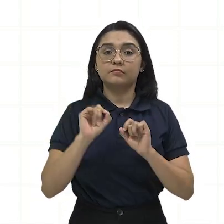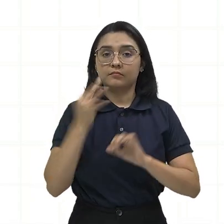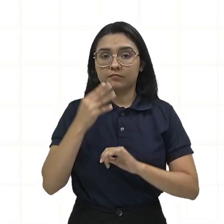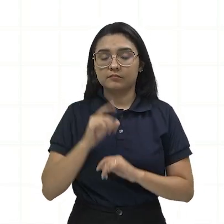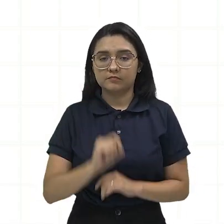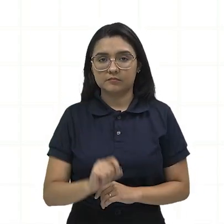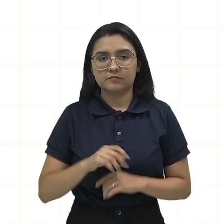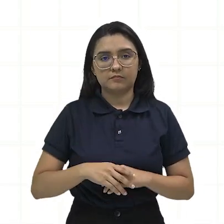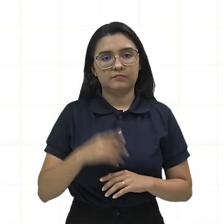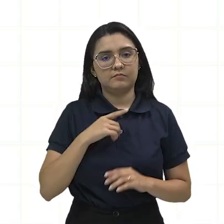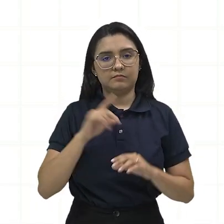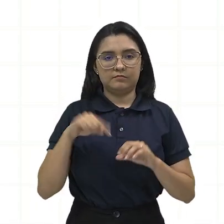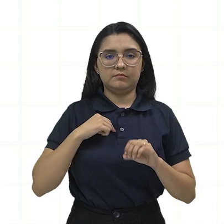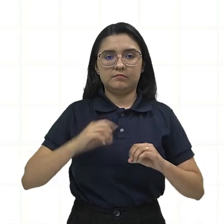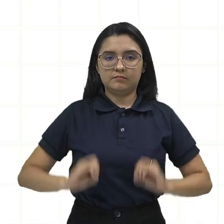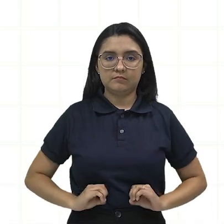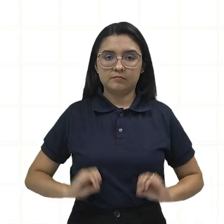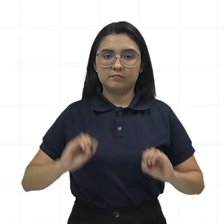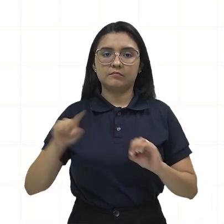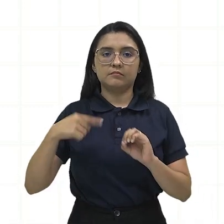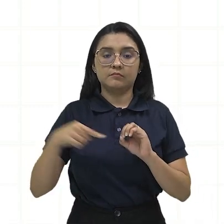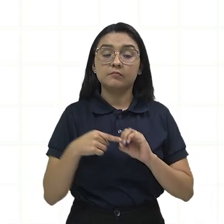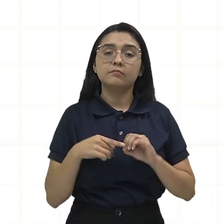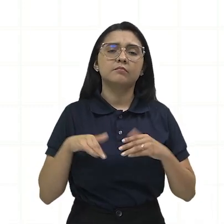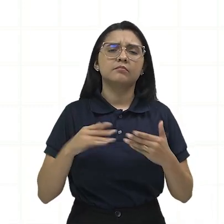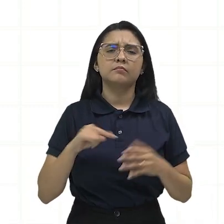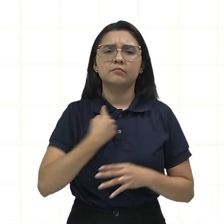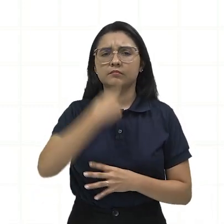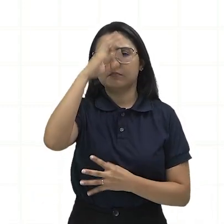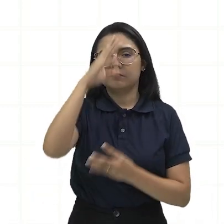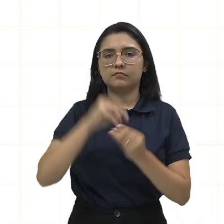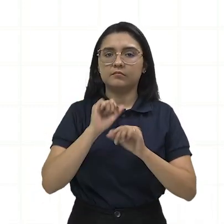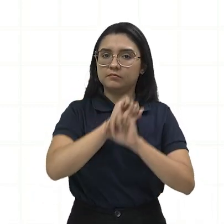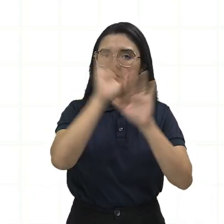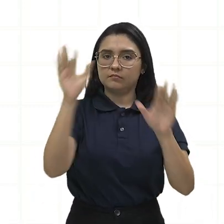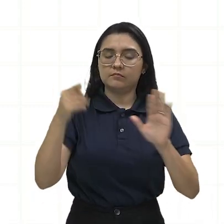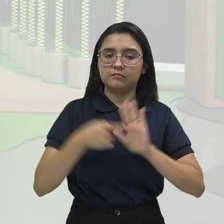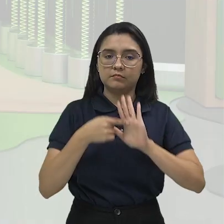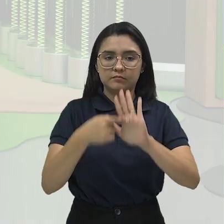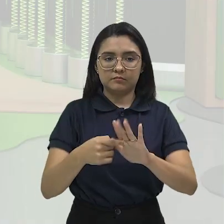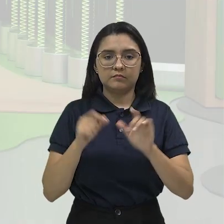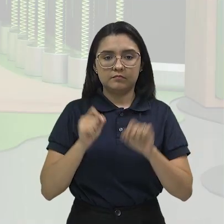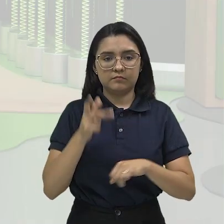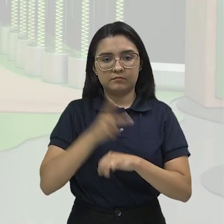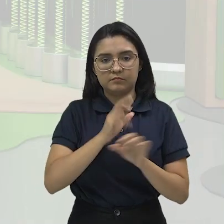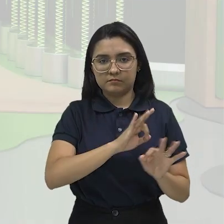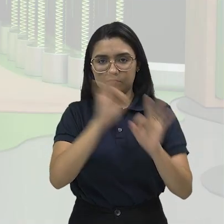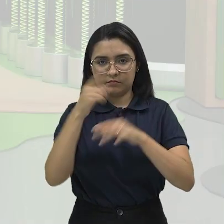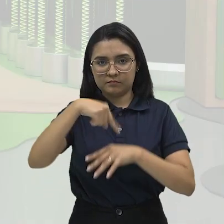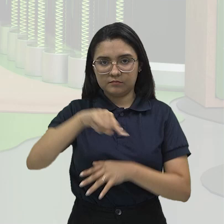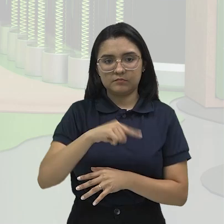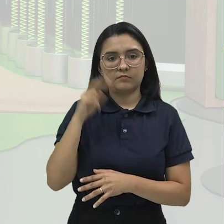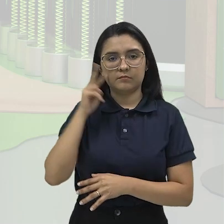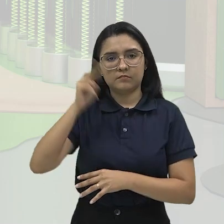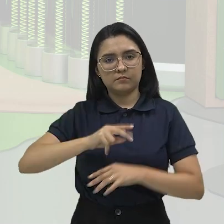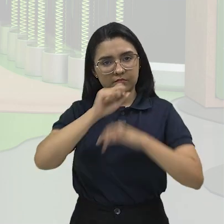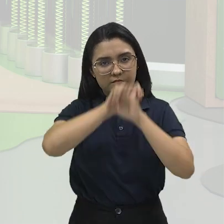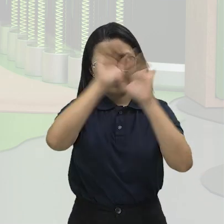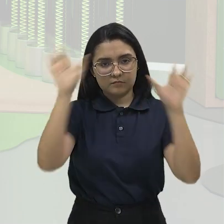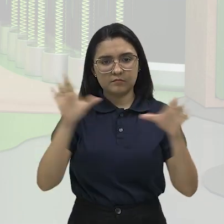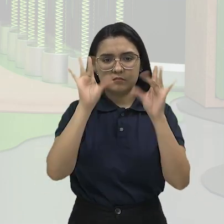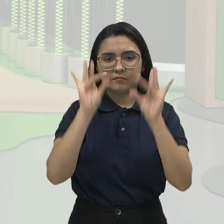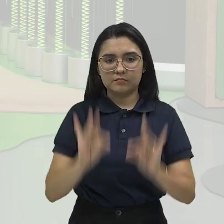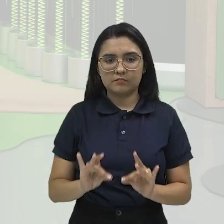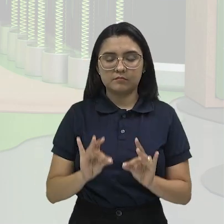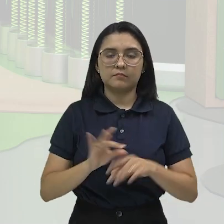fato, a fecundação, tá? E só para a gente entender melhor, trouxe aqui uma animação para você visualizar isso, né, de